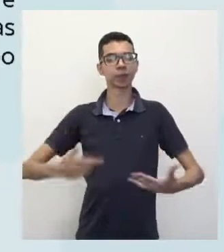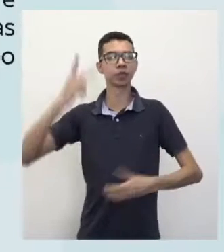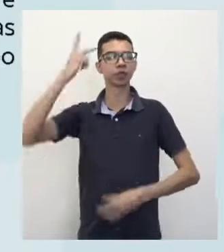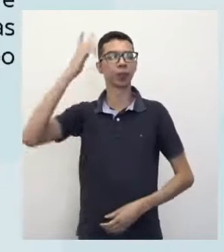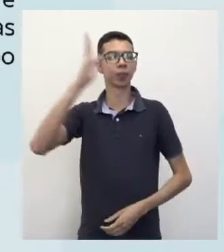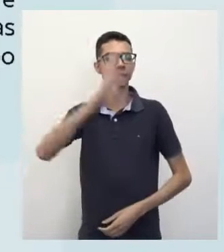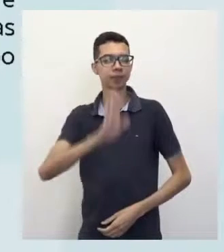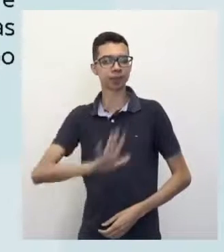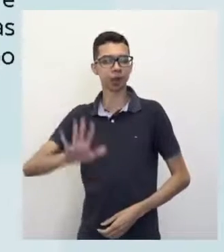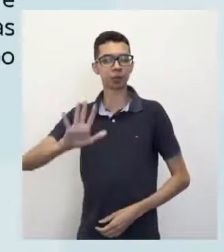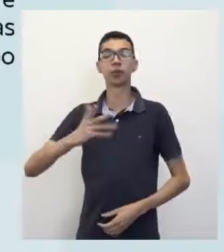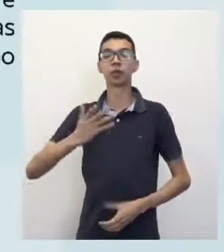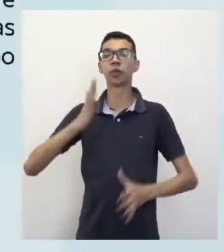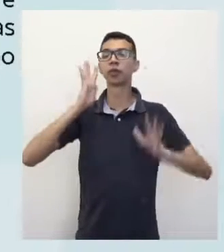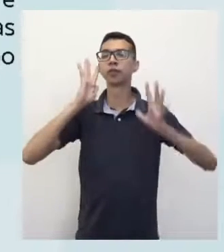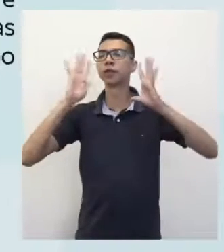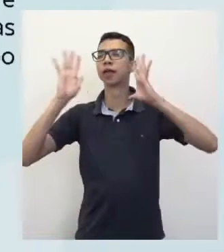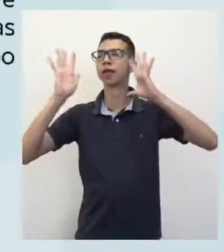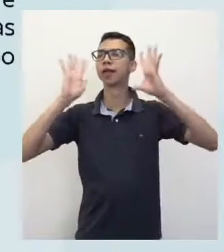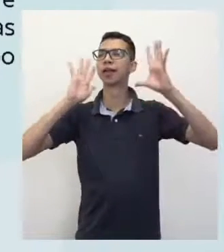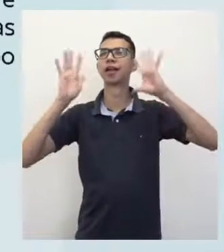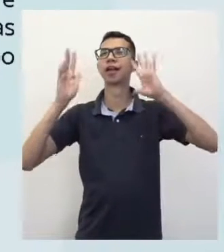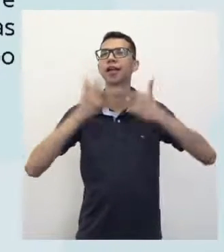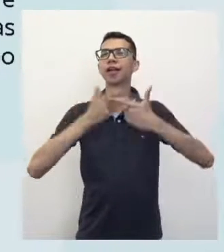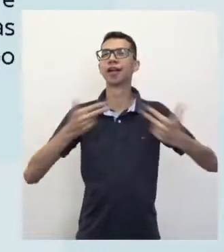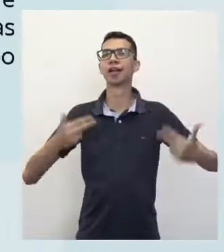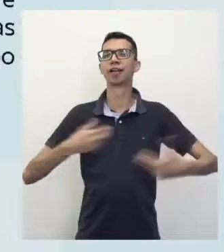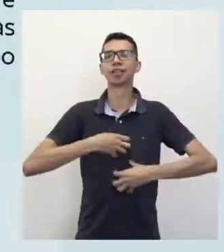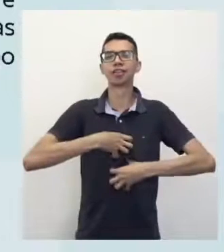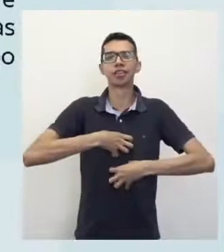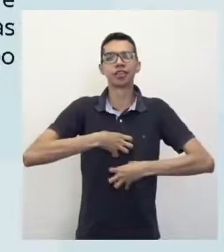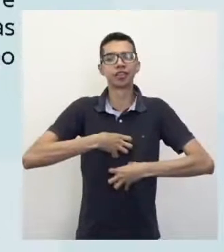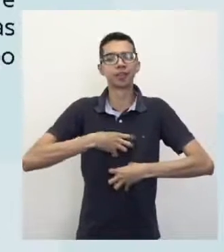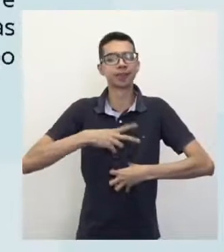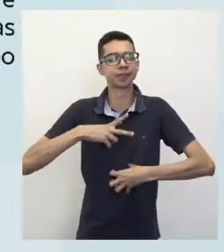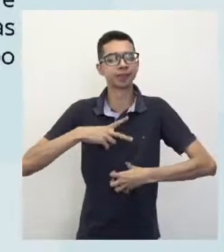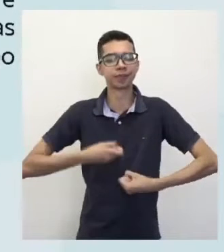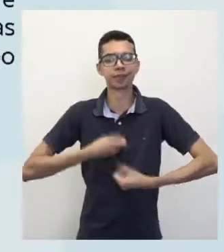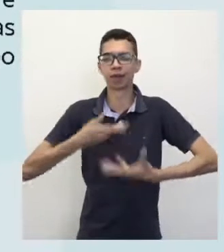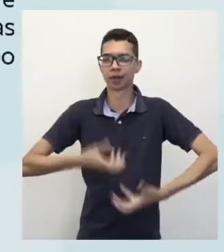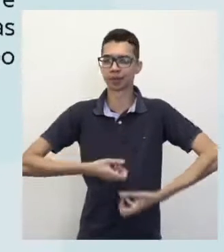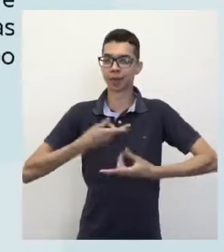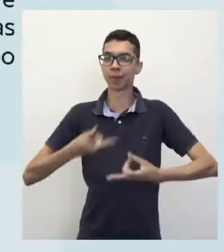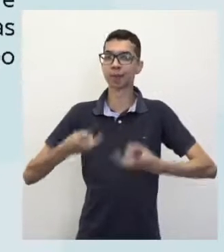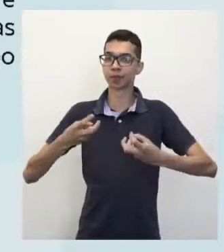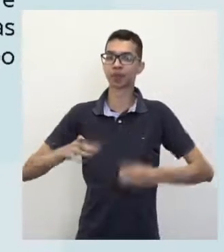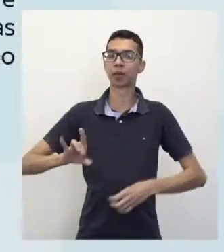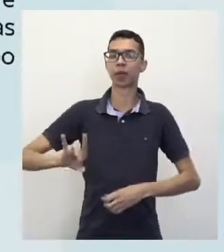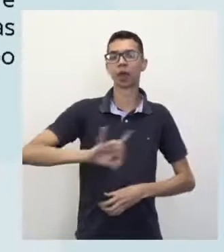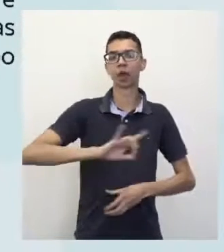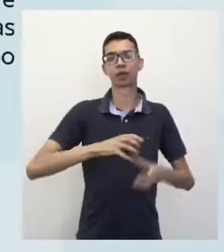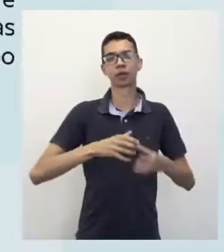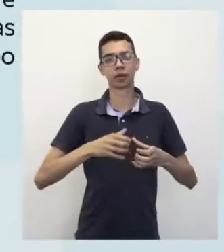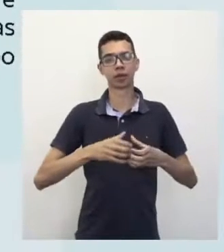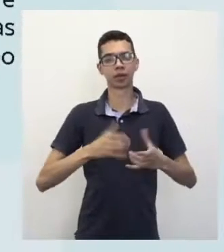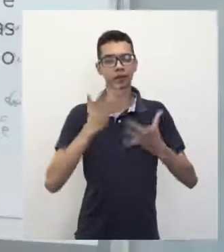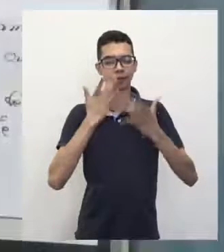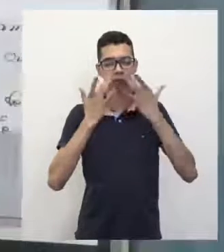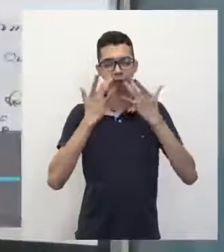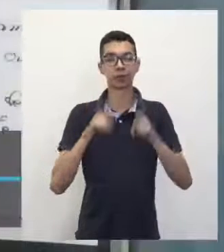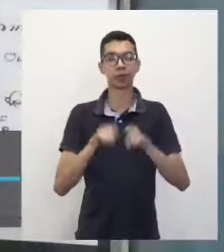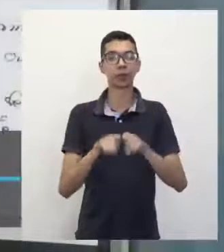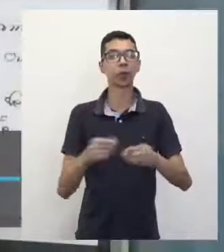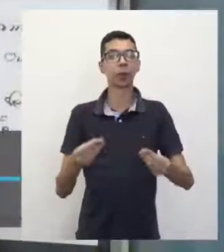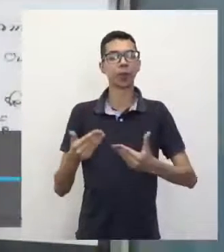pelas encenações e captar suas marcas pessoais, percebendo a identidade de cada grupo teatral e seus processos de criação,